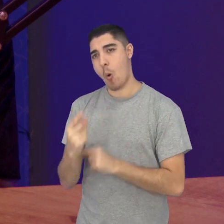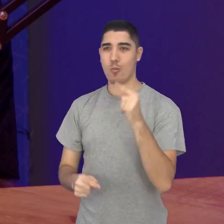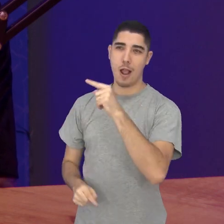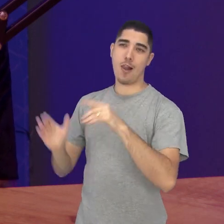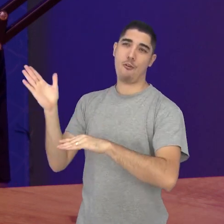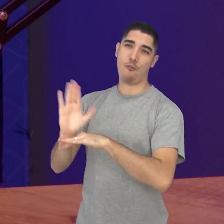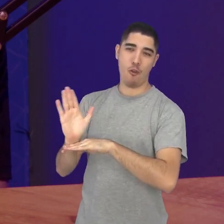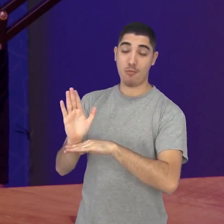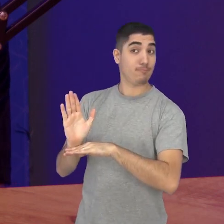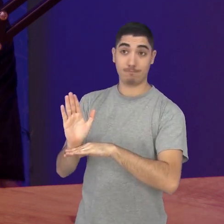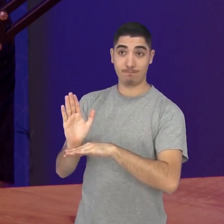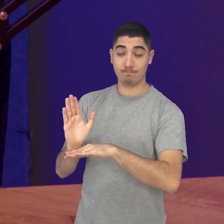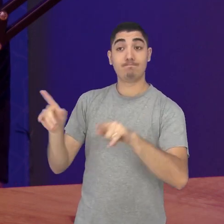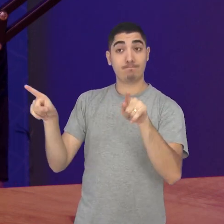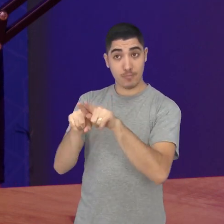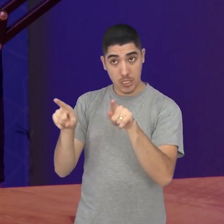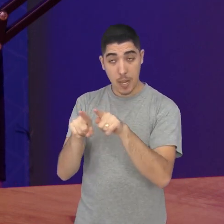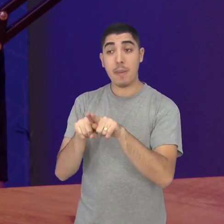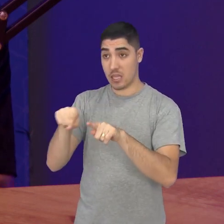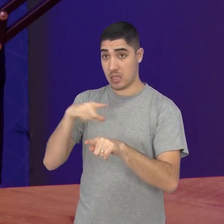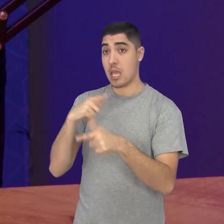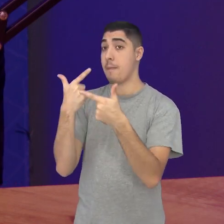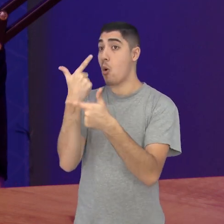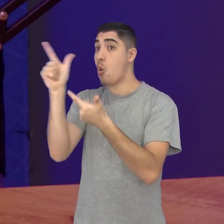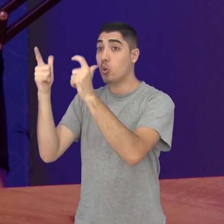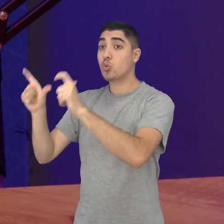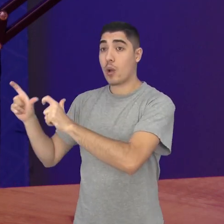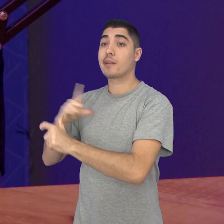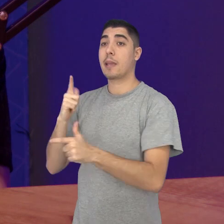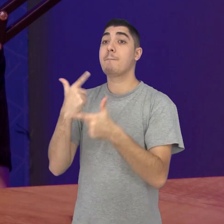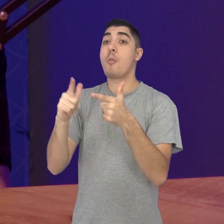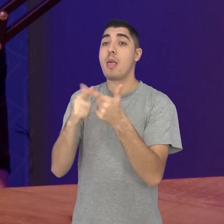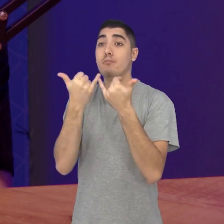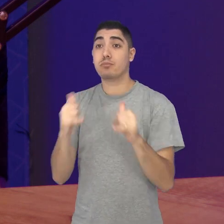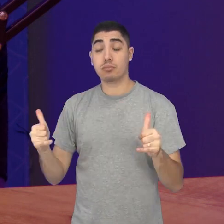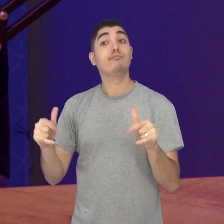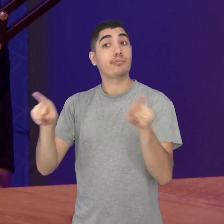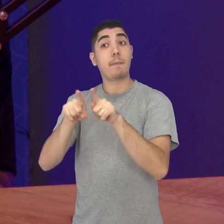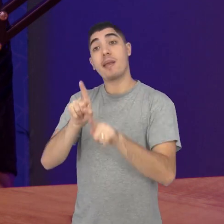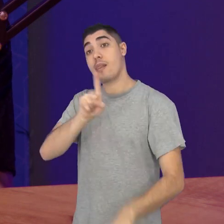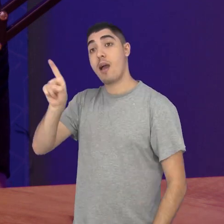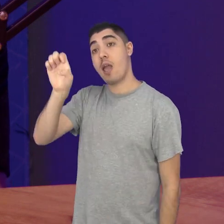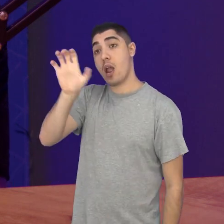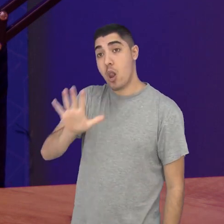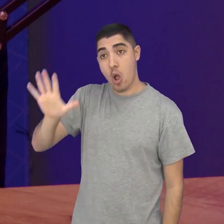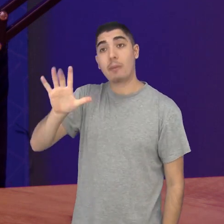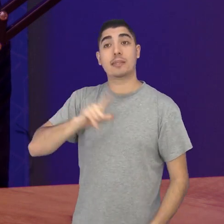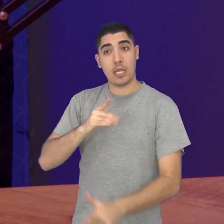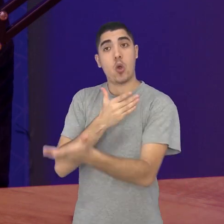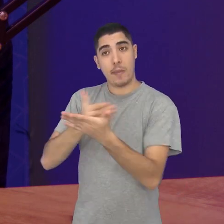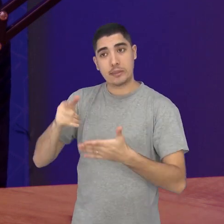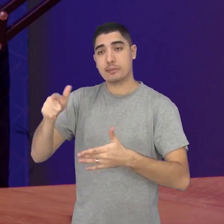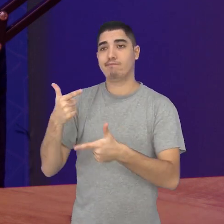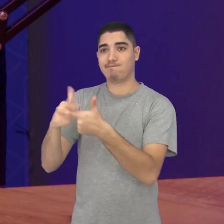Brasil e nem só lá no universo do Monstros S.A. que existem problemas energéticos, né? Problemas de energia. A Europa também está